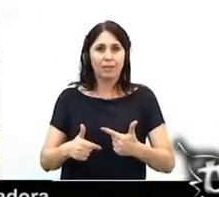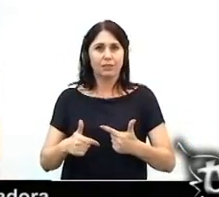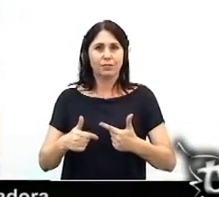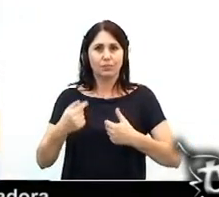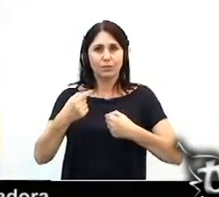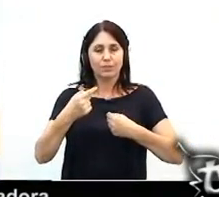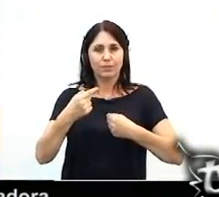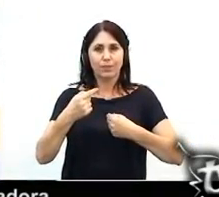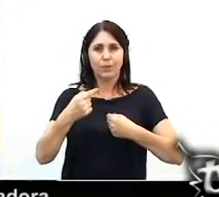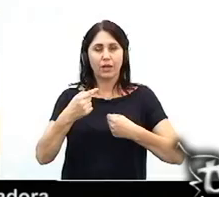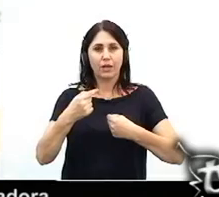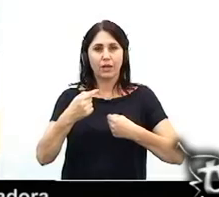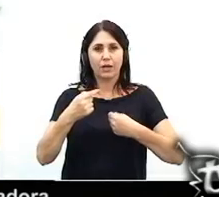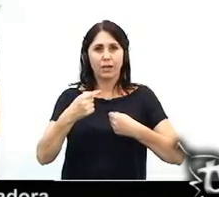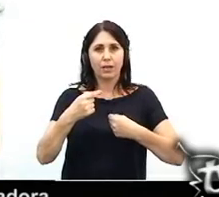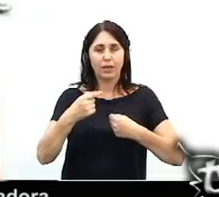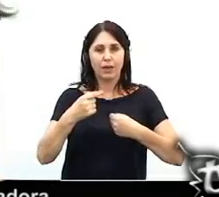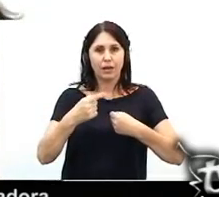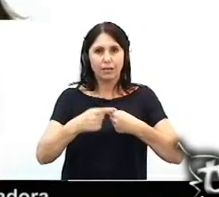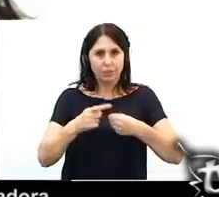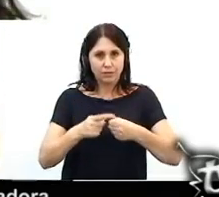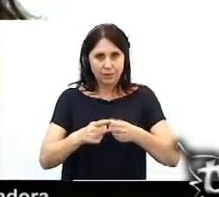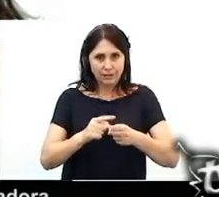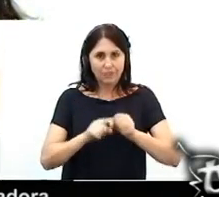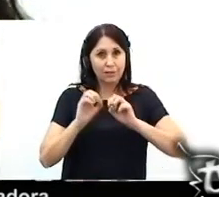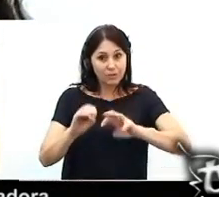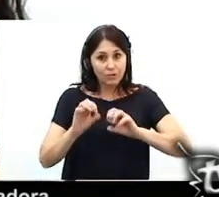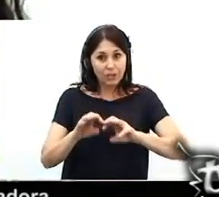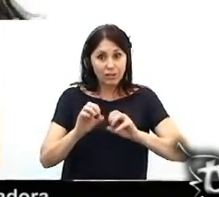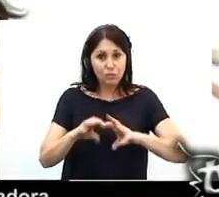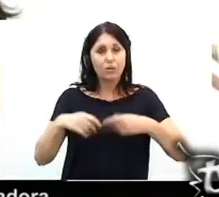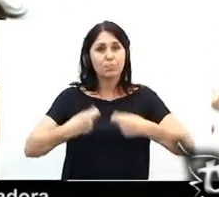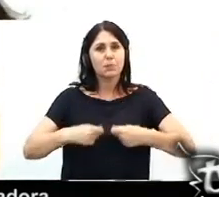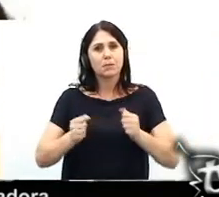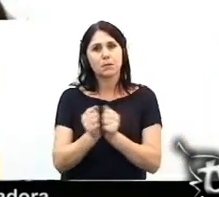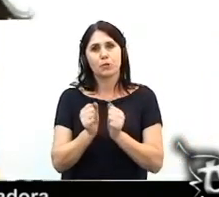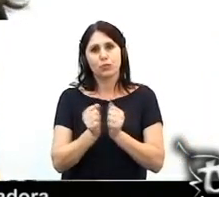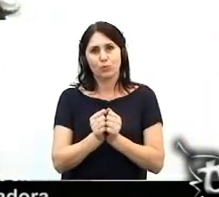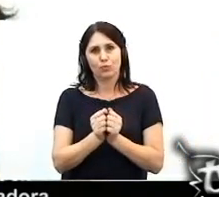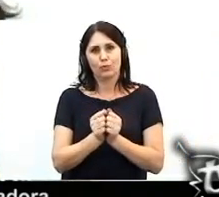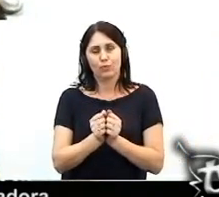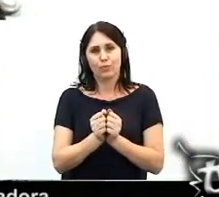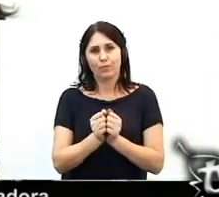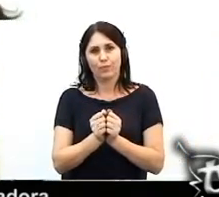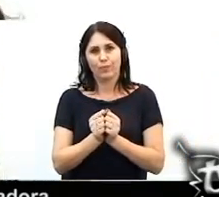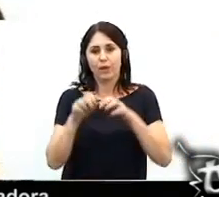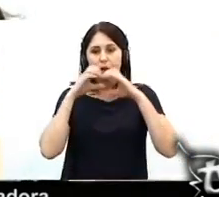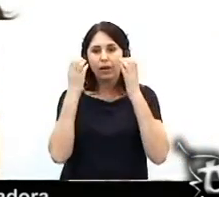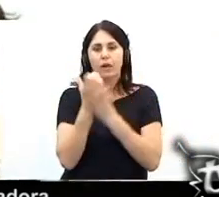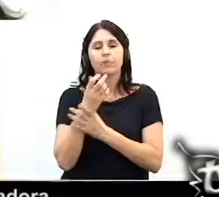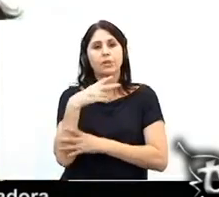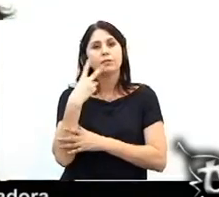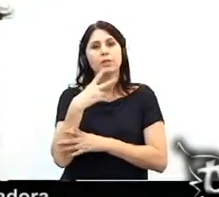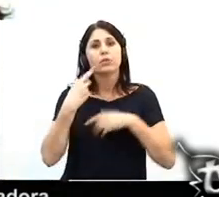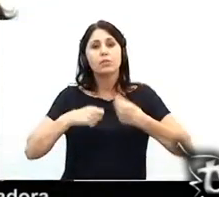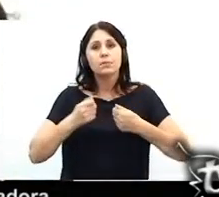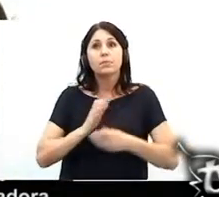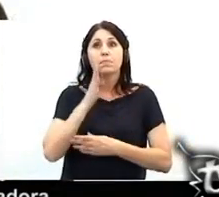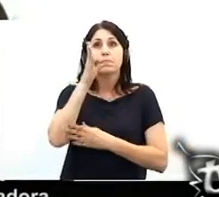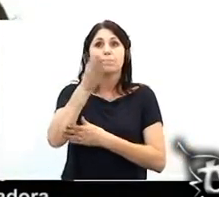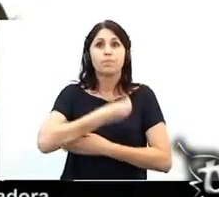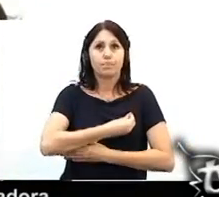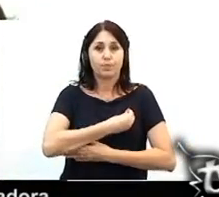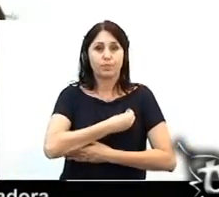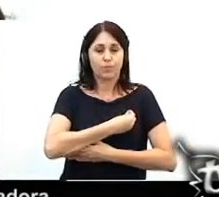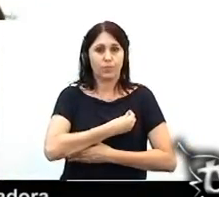o Poder Legislativo tem a responsabilidade de estar presente lá na universidade, trabalhando a